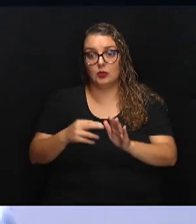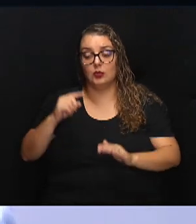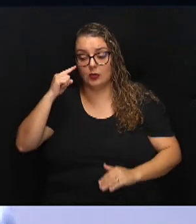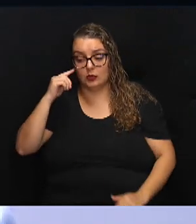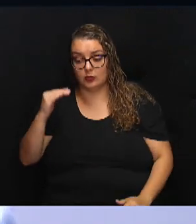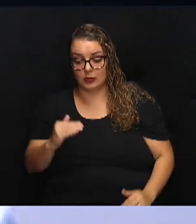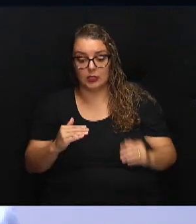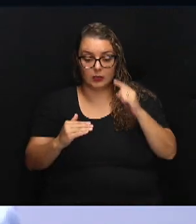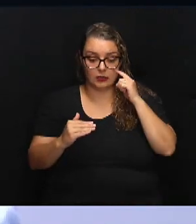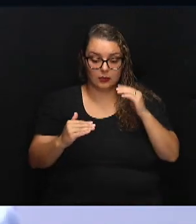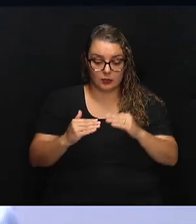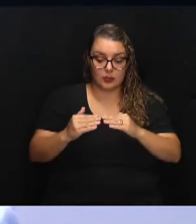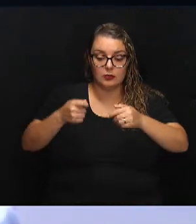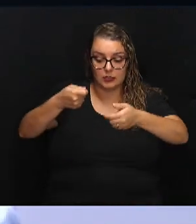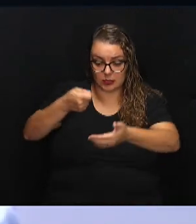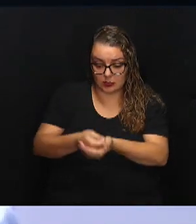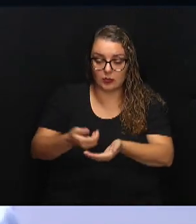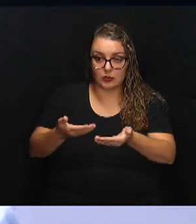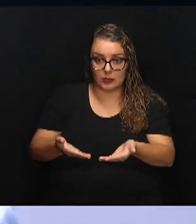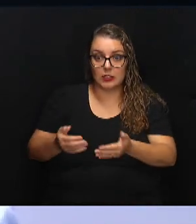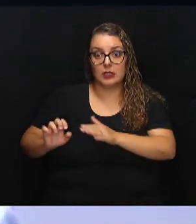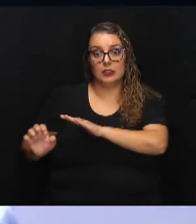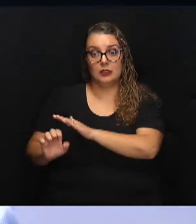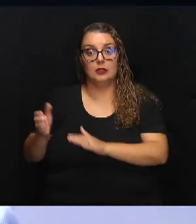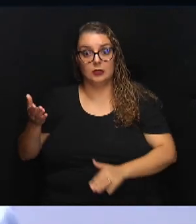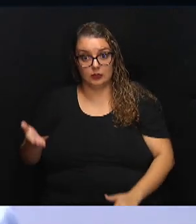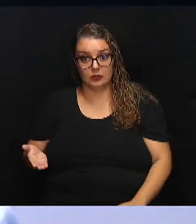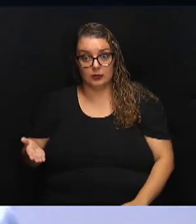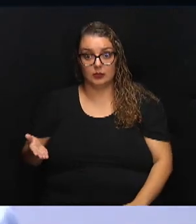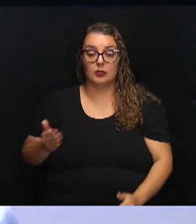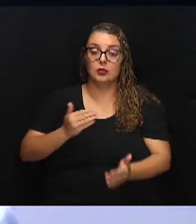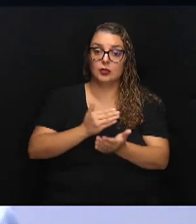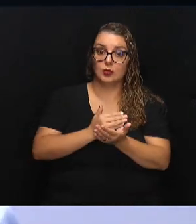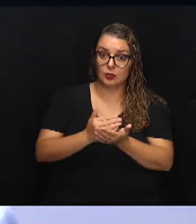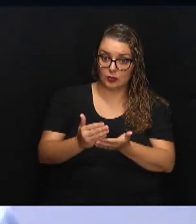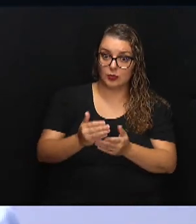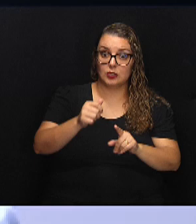ser executado, e a empresa agora inicia agora